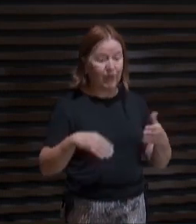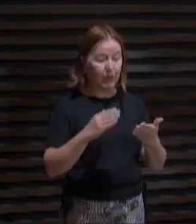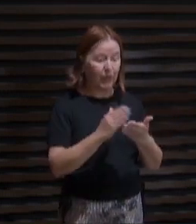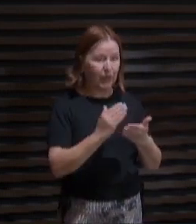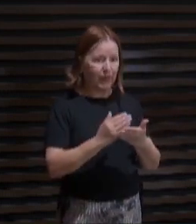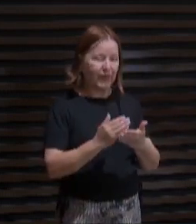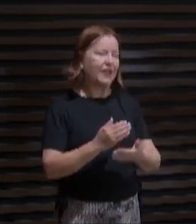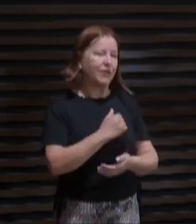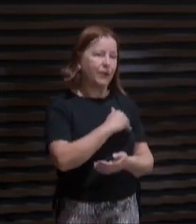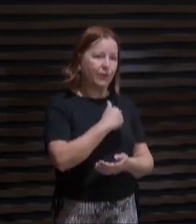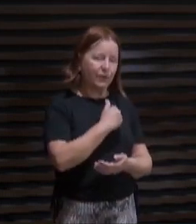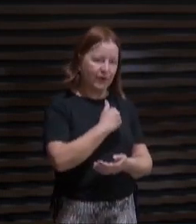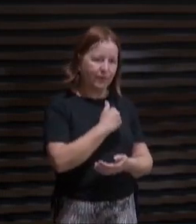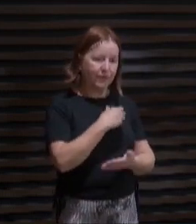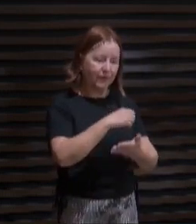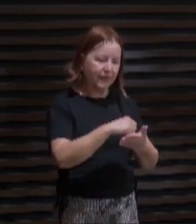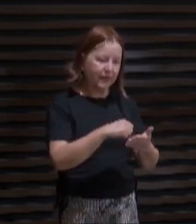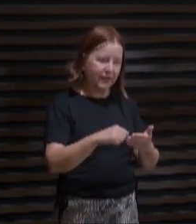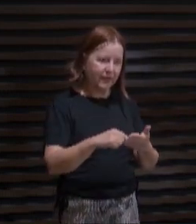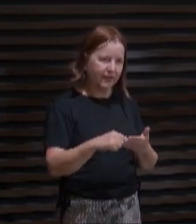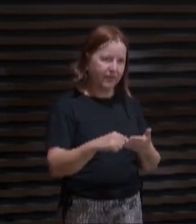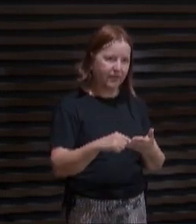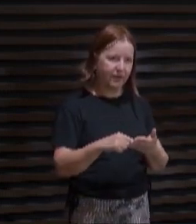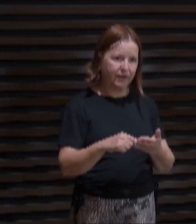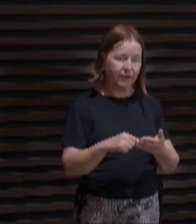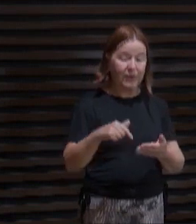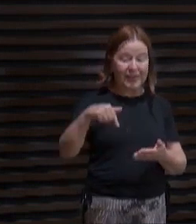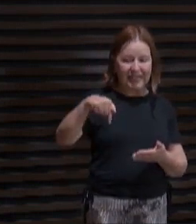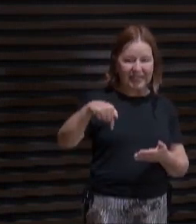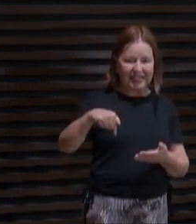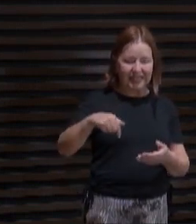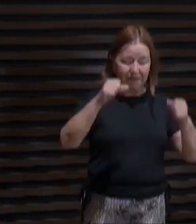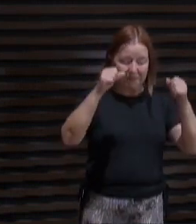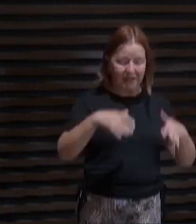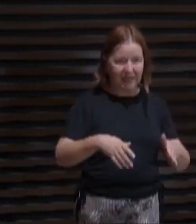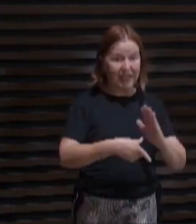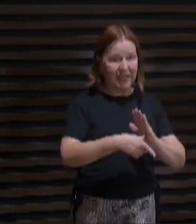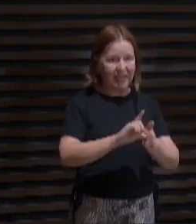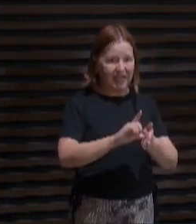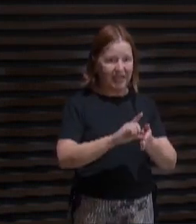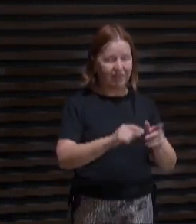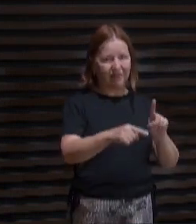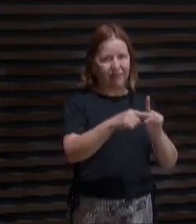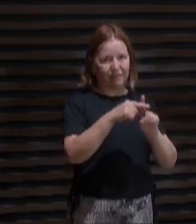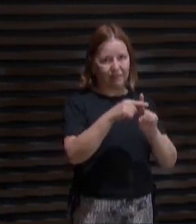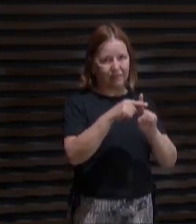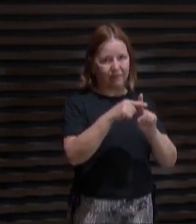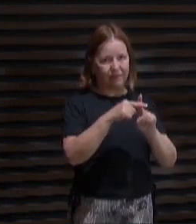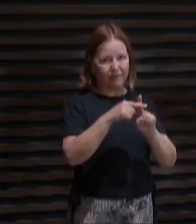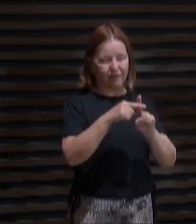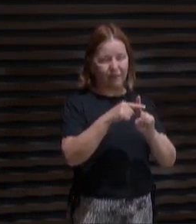foi escrito com 7 sinais antes da cruz e